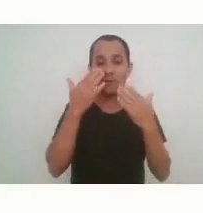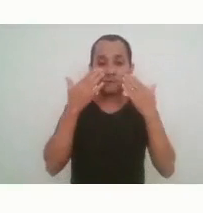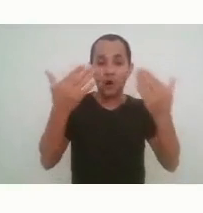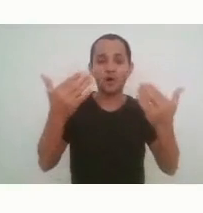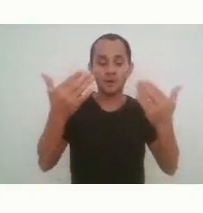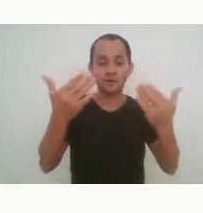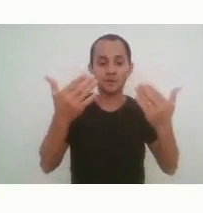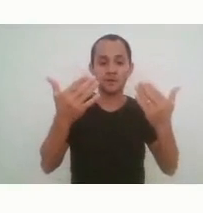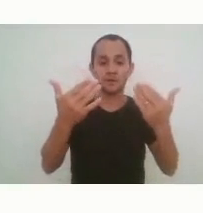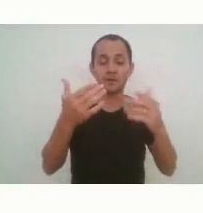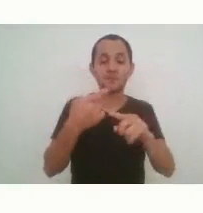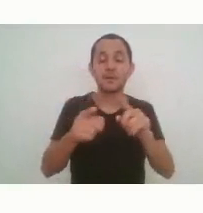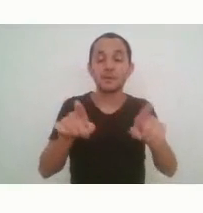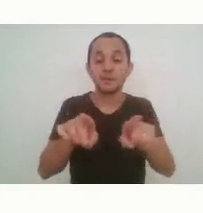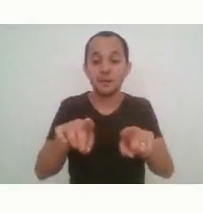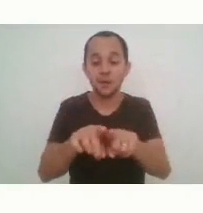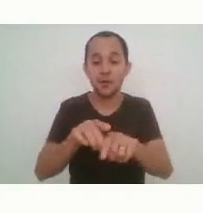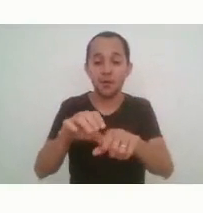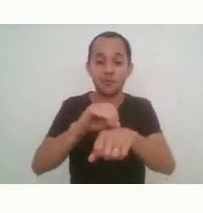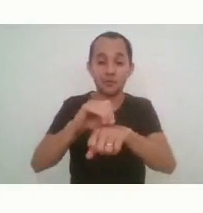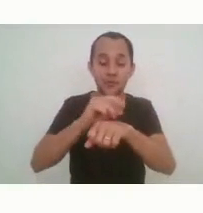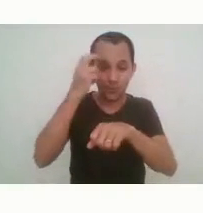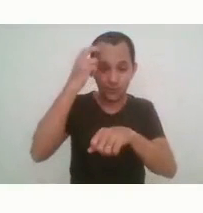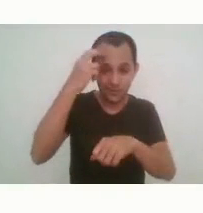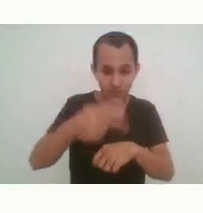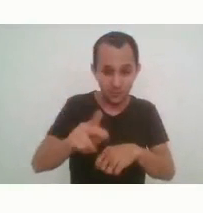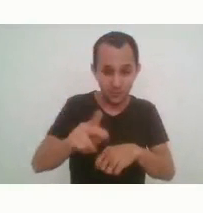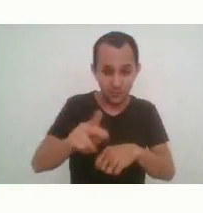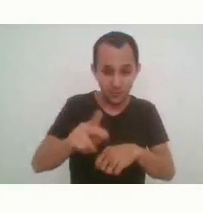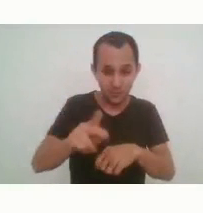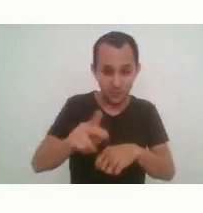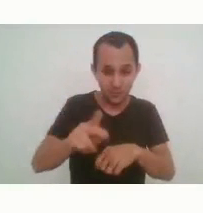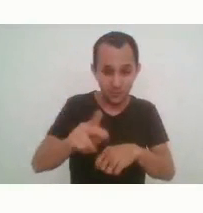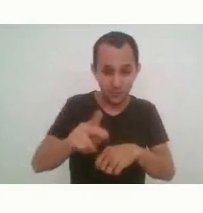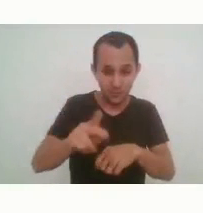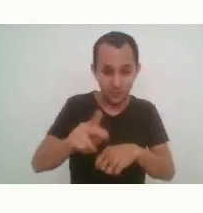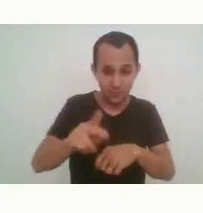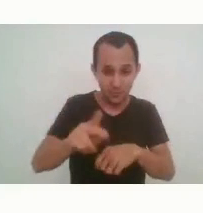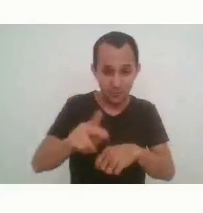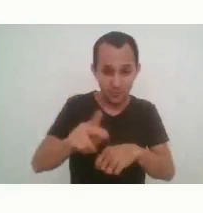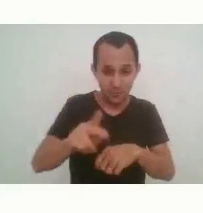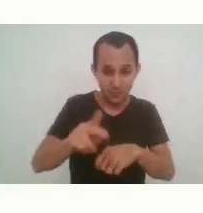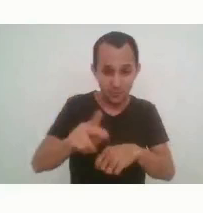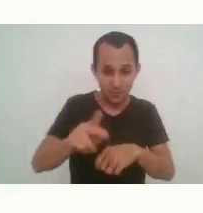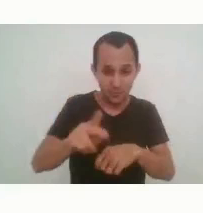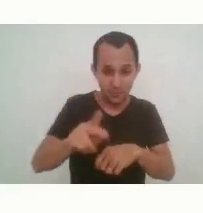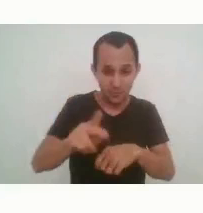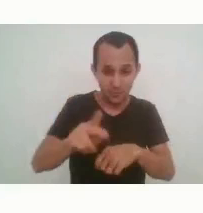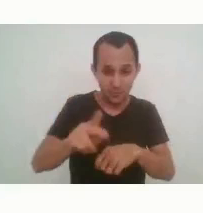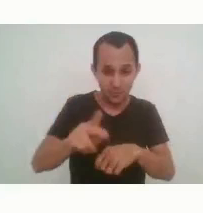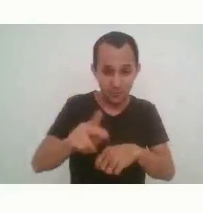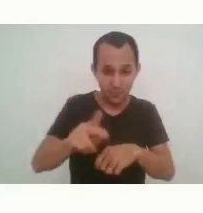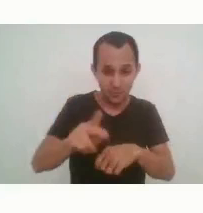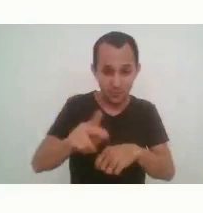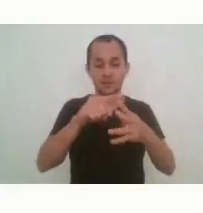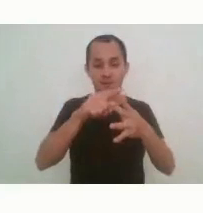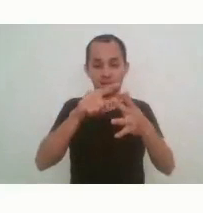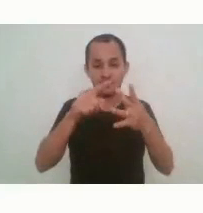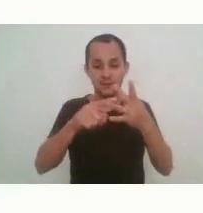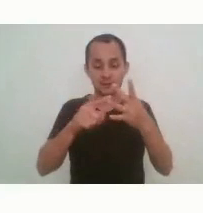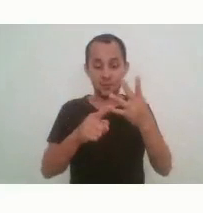Como a oficina cultural aqui em Uberlândia, ela tem visibilidade nas quatro fachadas,